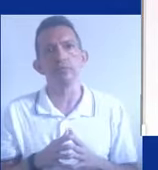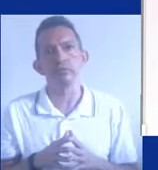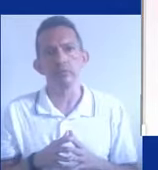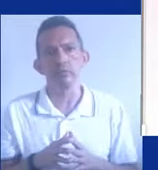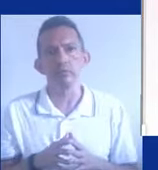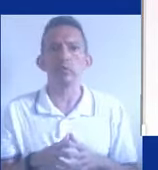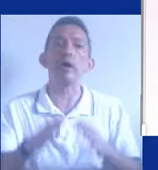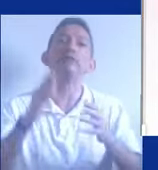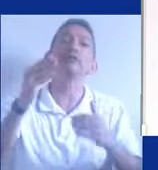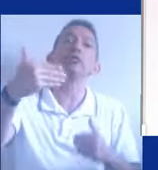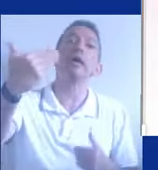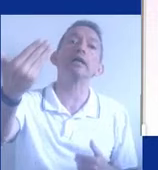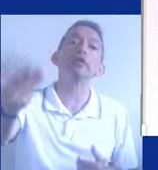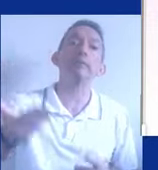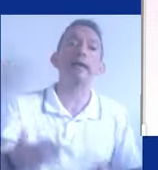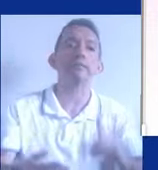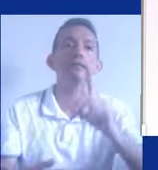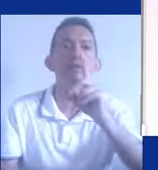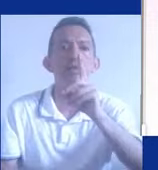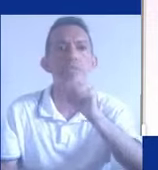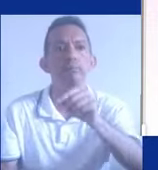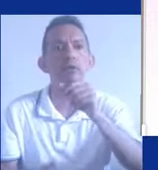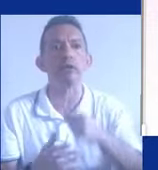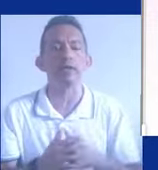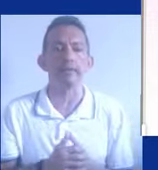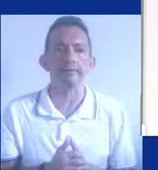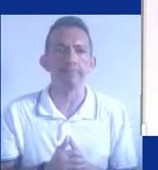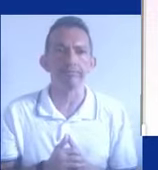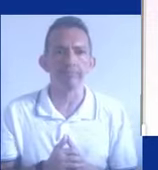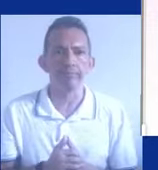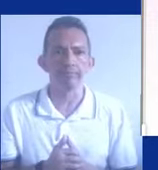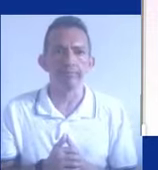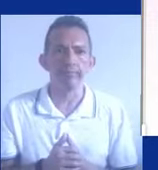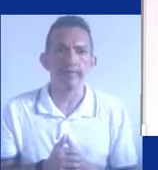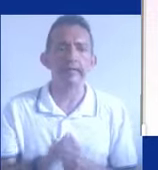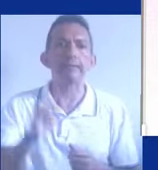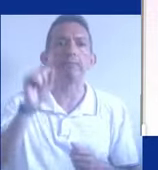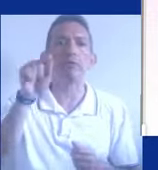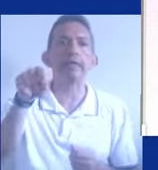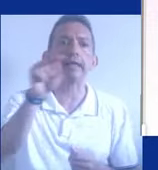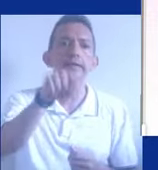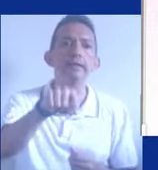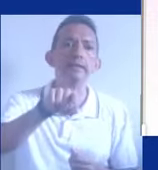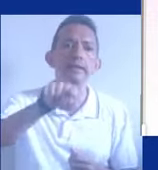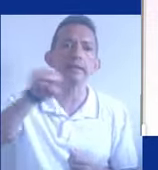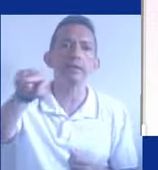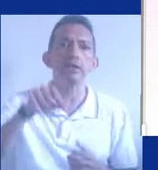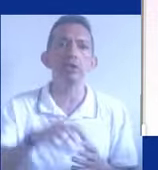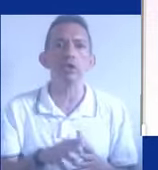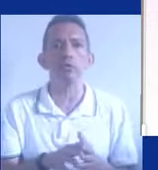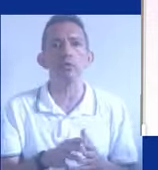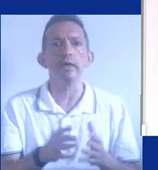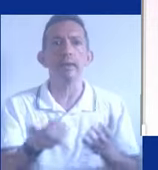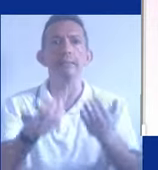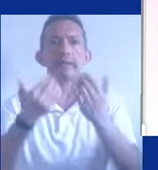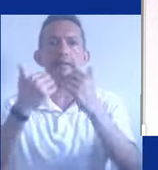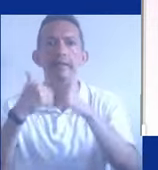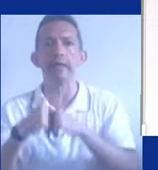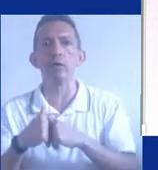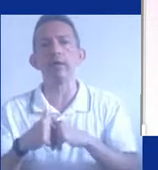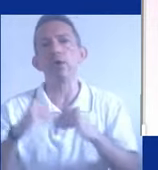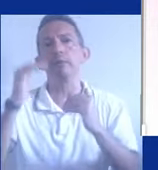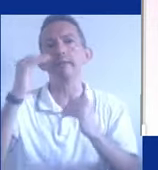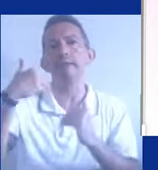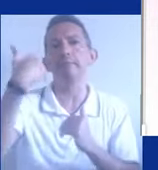rugoso. Então, qual a função do ergastoplasma? Síntese proteica. E essa proteína que é sintetizada nesse retículo é para